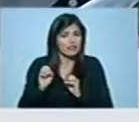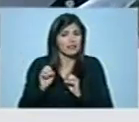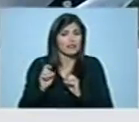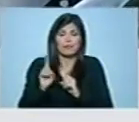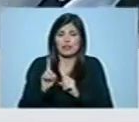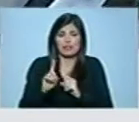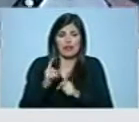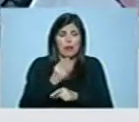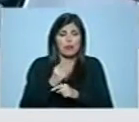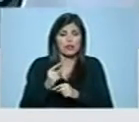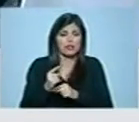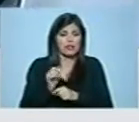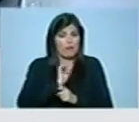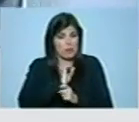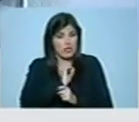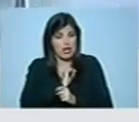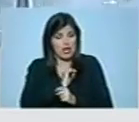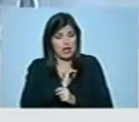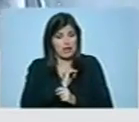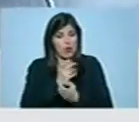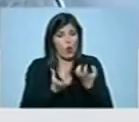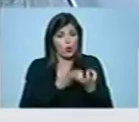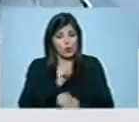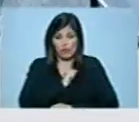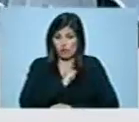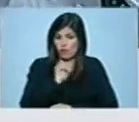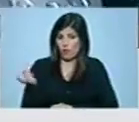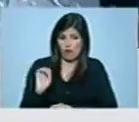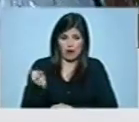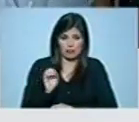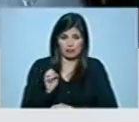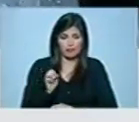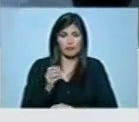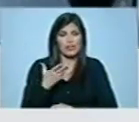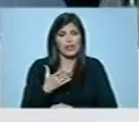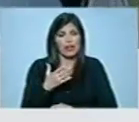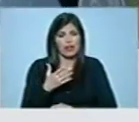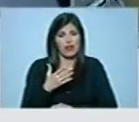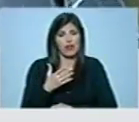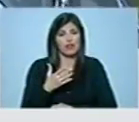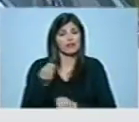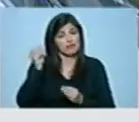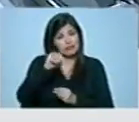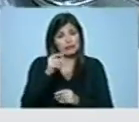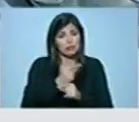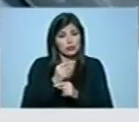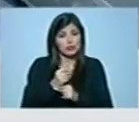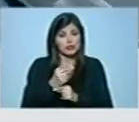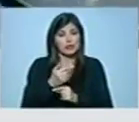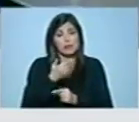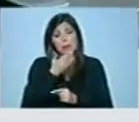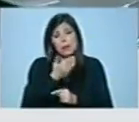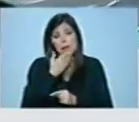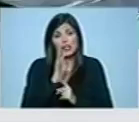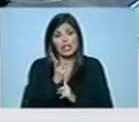porque na minha. Pronto, no meu cozido. É o que eu estou a dizer. No meu cozido. E agora, a farinheira entra porque foi uma exigência dos clientes. E